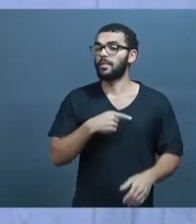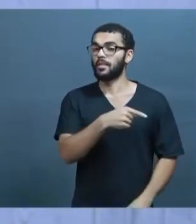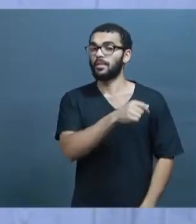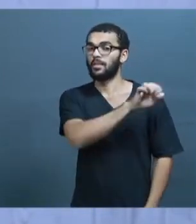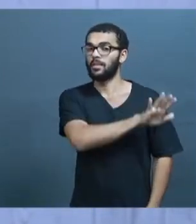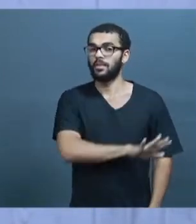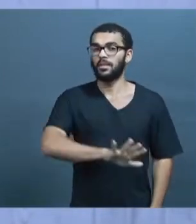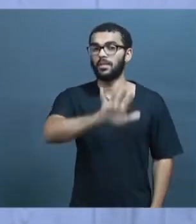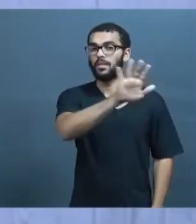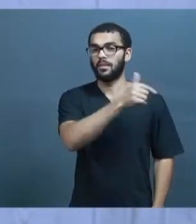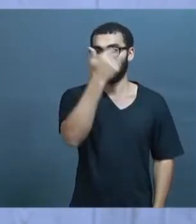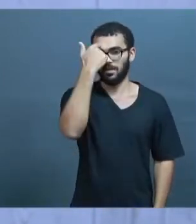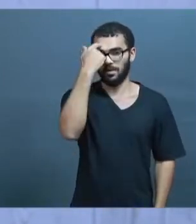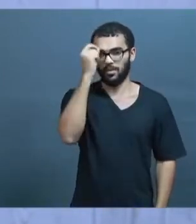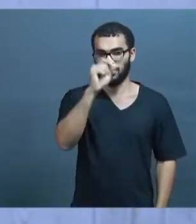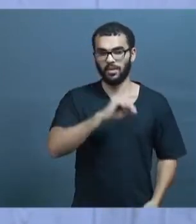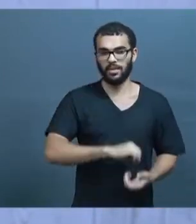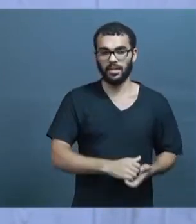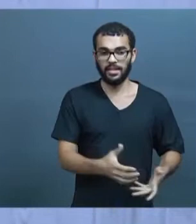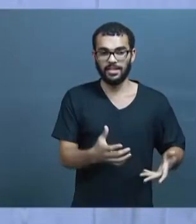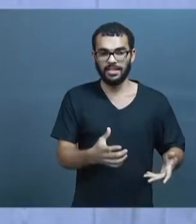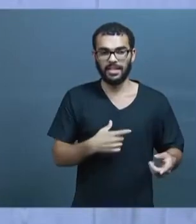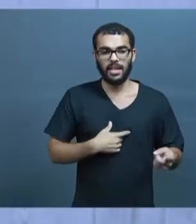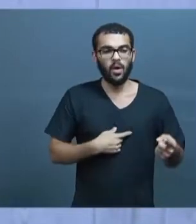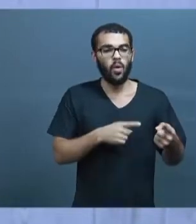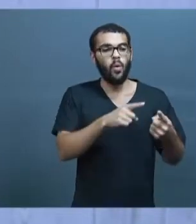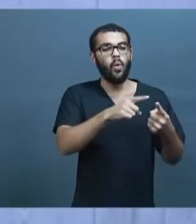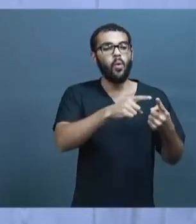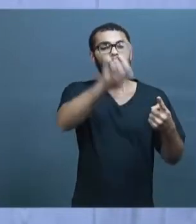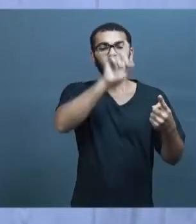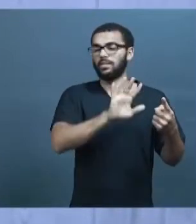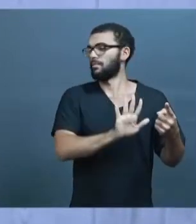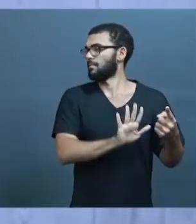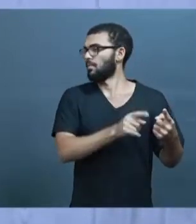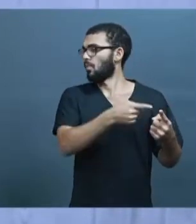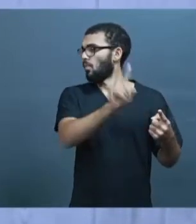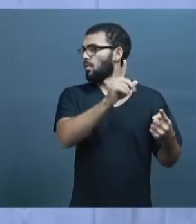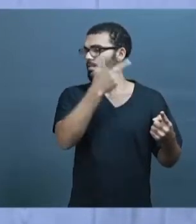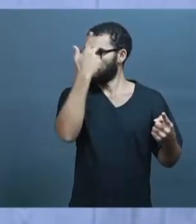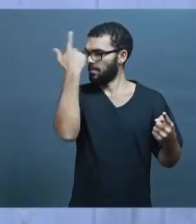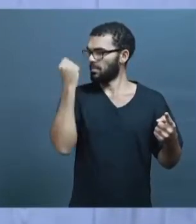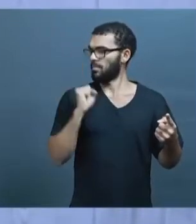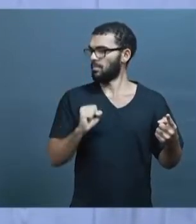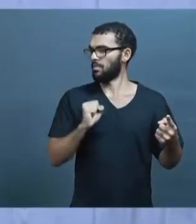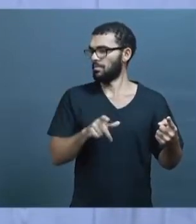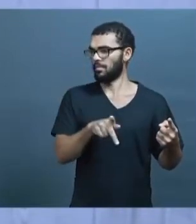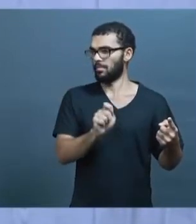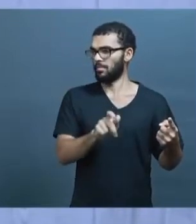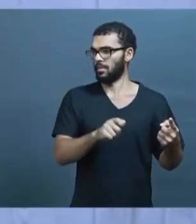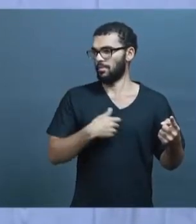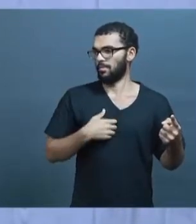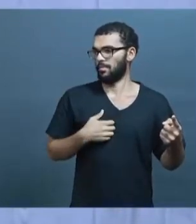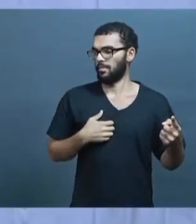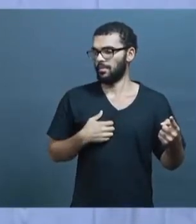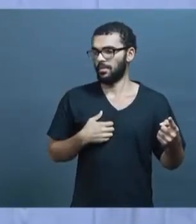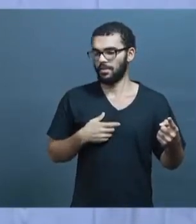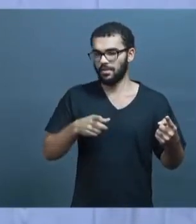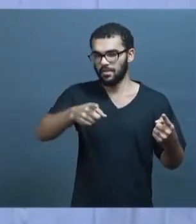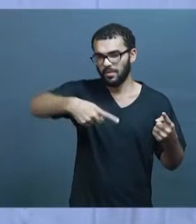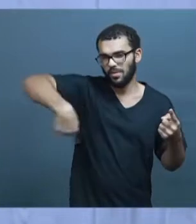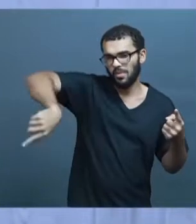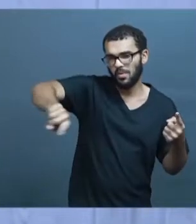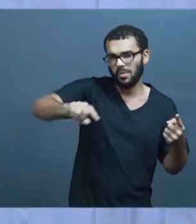abrir uma porta única para o sistema previdenciário. Ou seja, né, só para que todos os telespectadores e telespectadoras